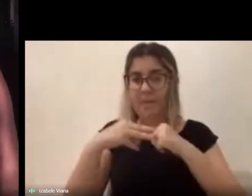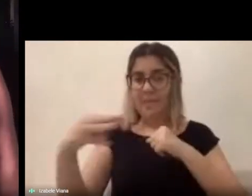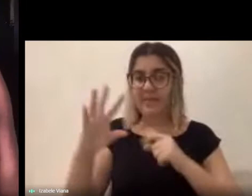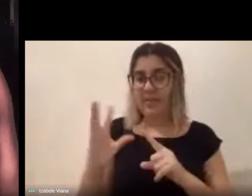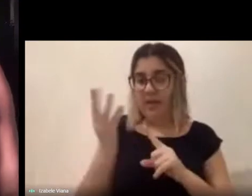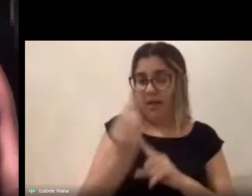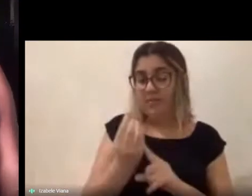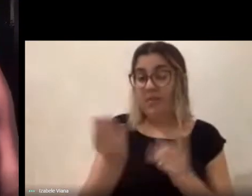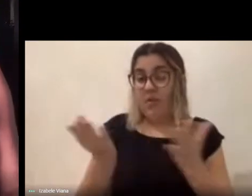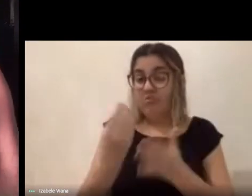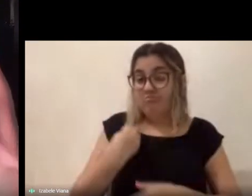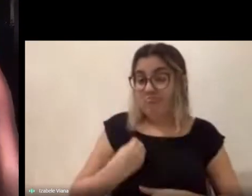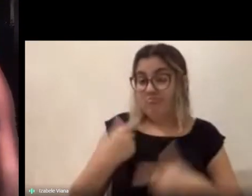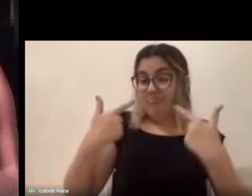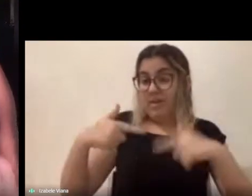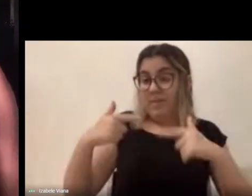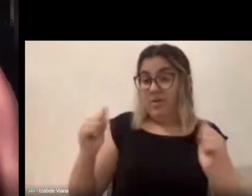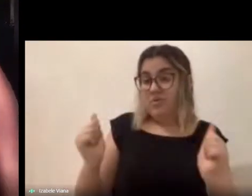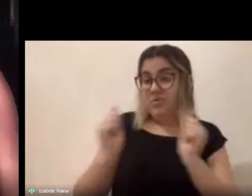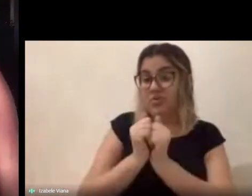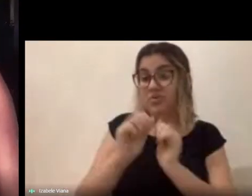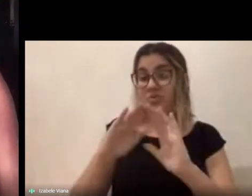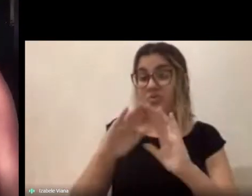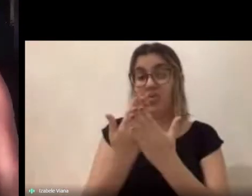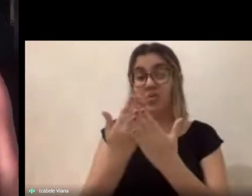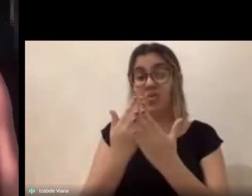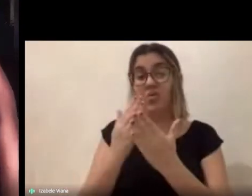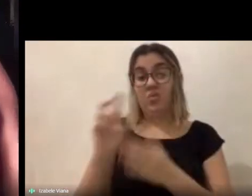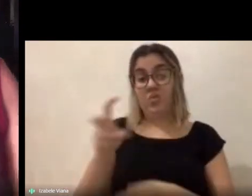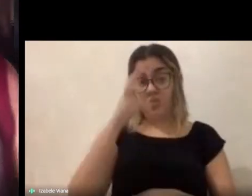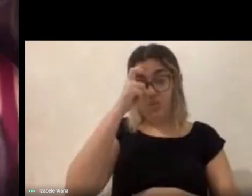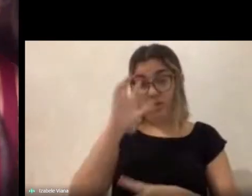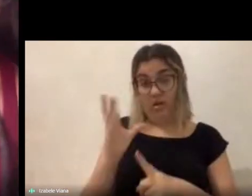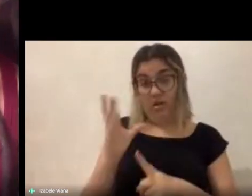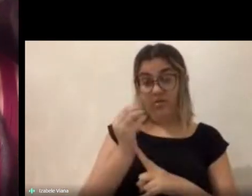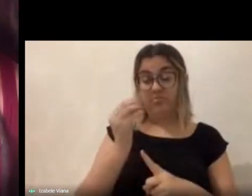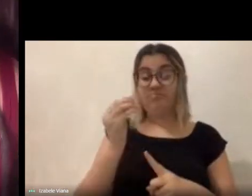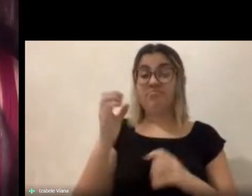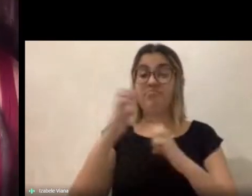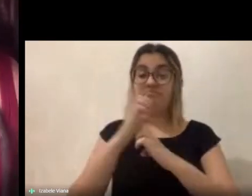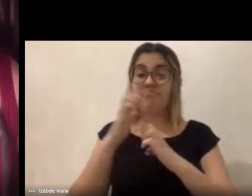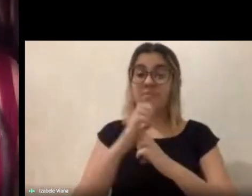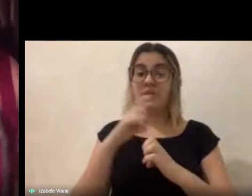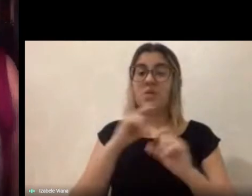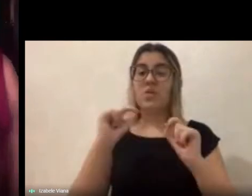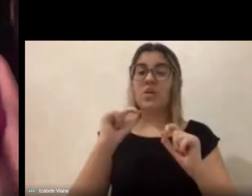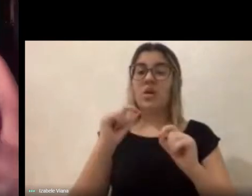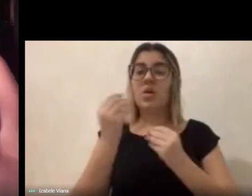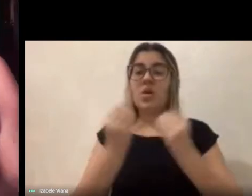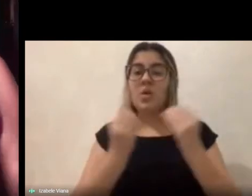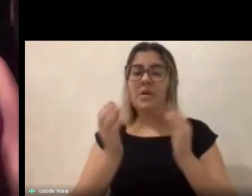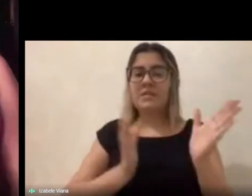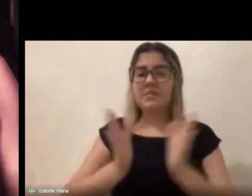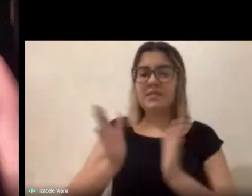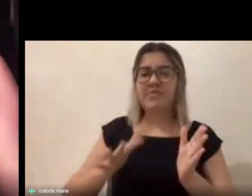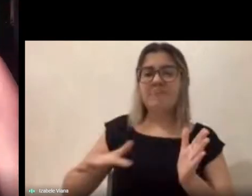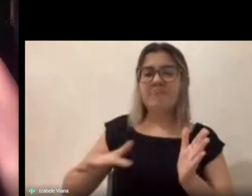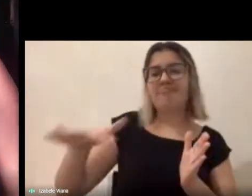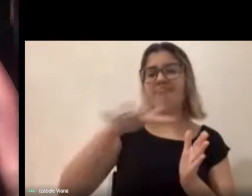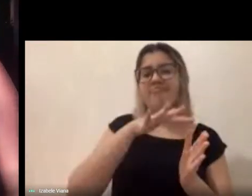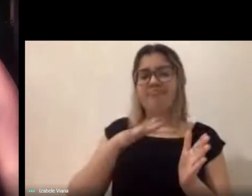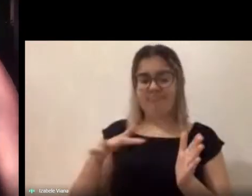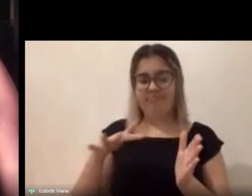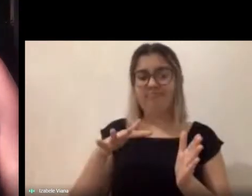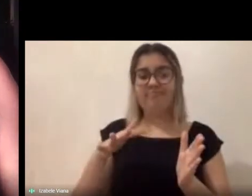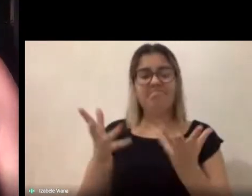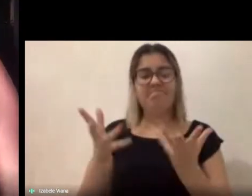CCBJ, um eixo transversal de acessibilidade. Maravilhosa. O bate-papo vai ser mediado por ela